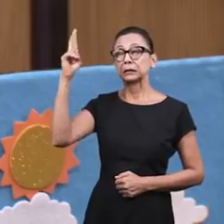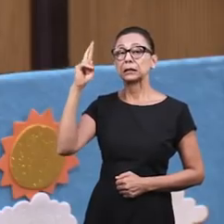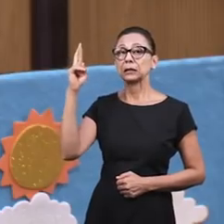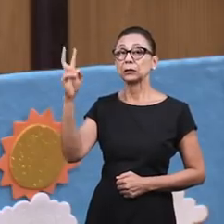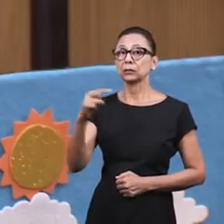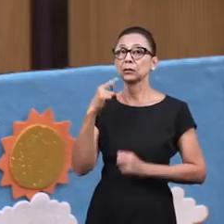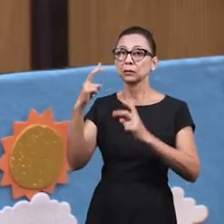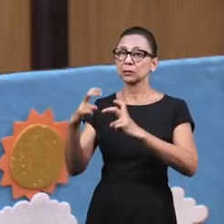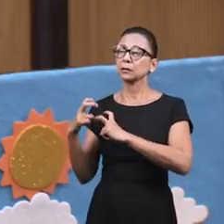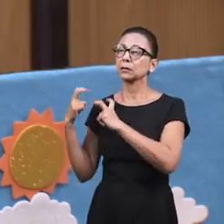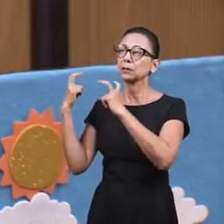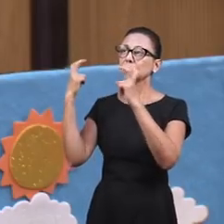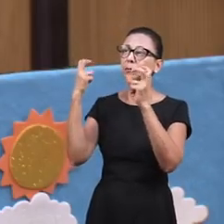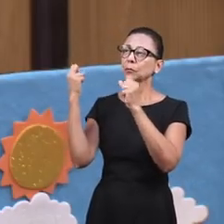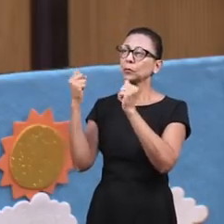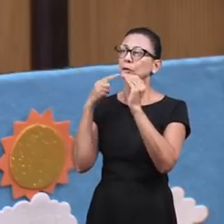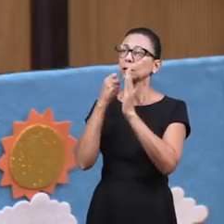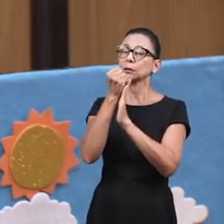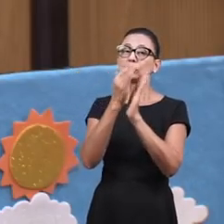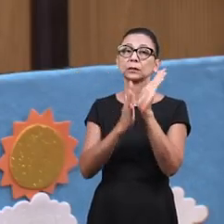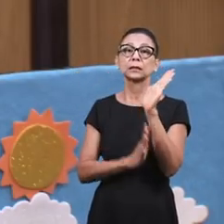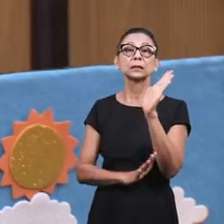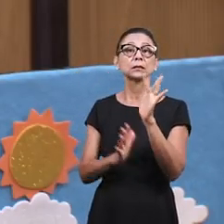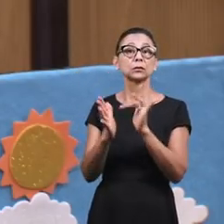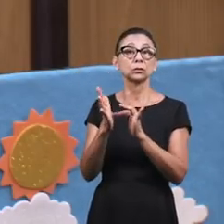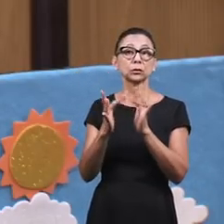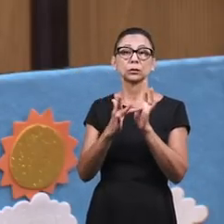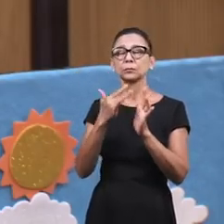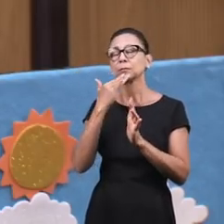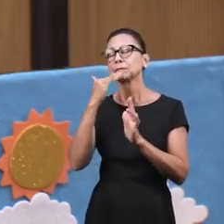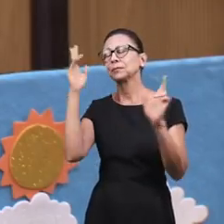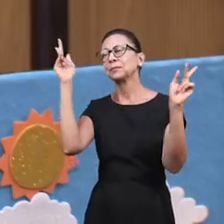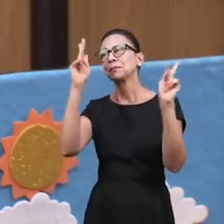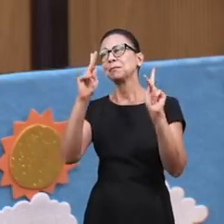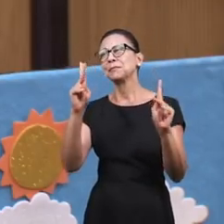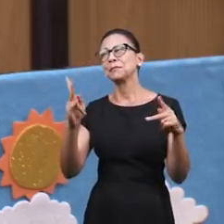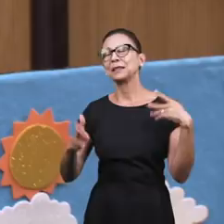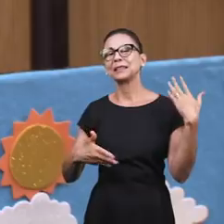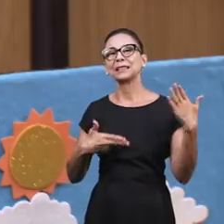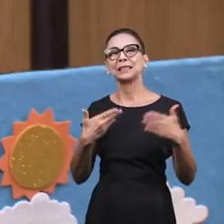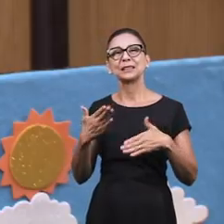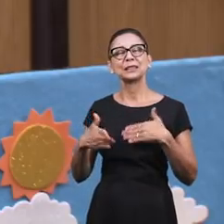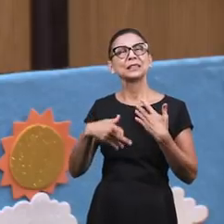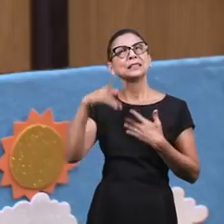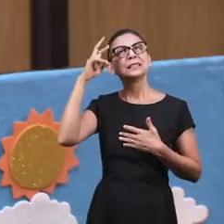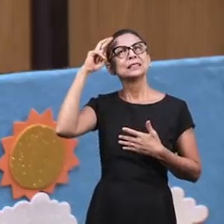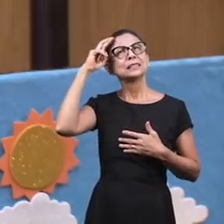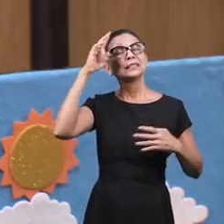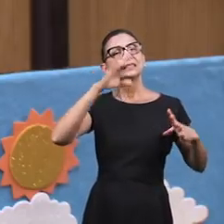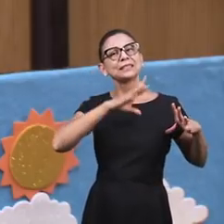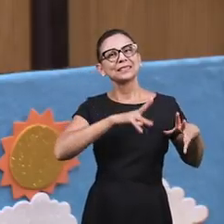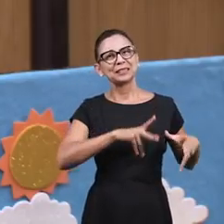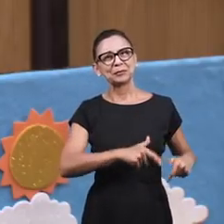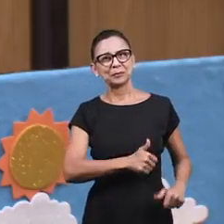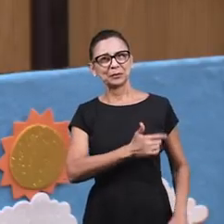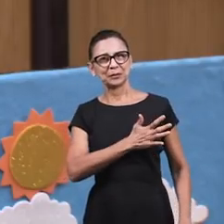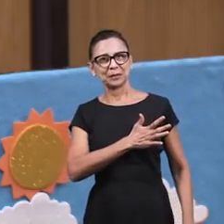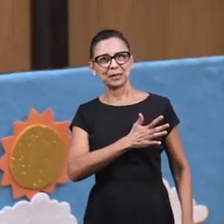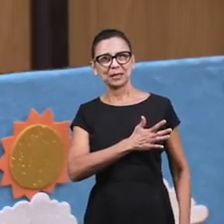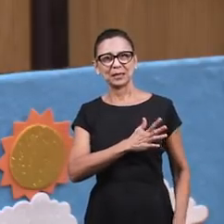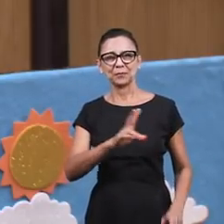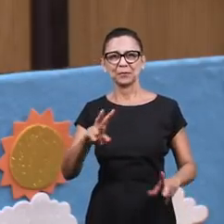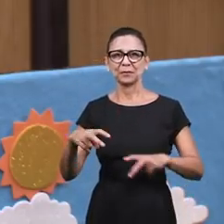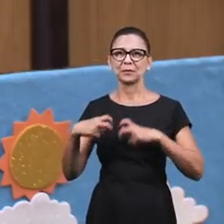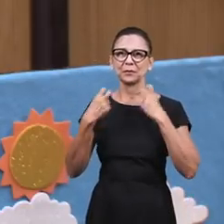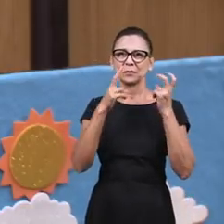senhor nós clamamos Pelo Sangue de Jesus pedido paz alegria senhor limpa os nossos